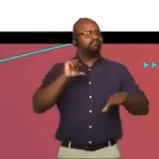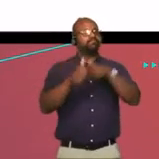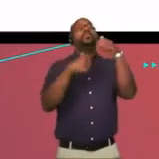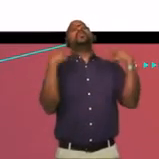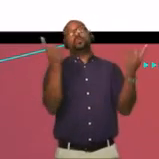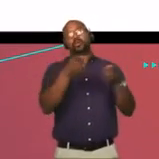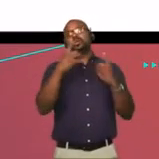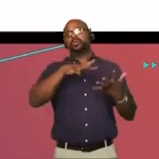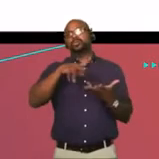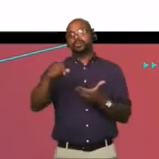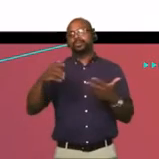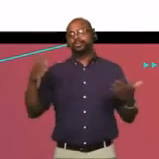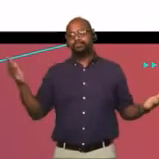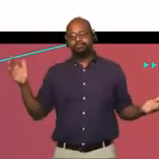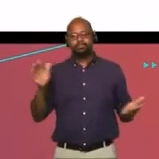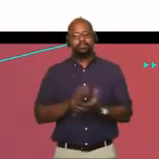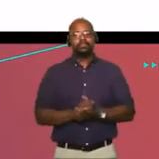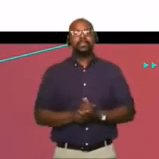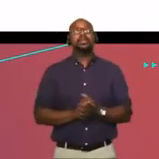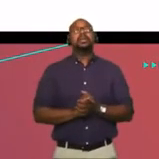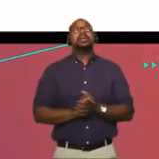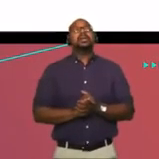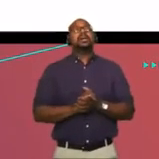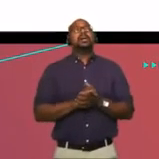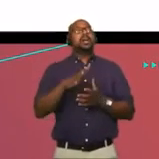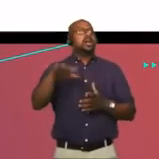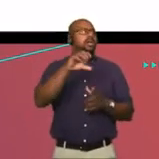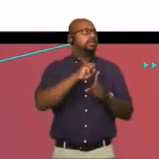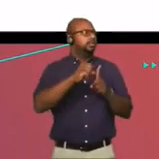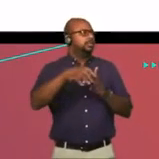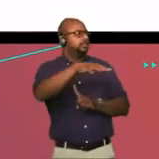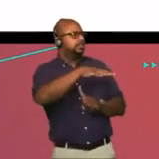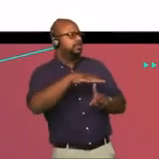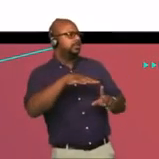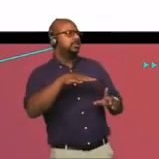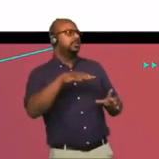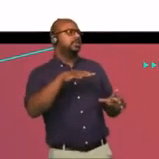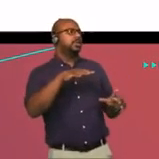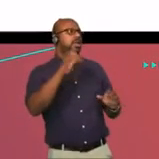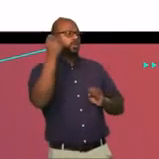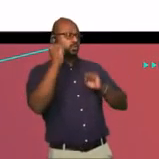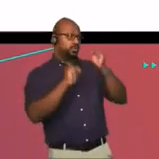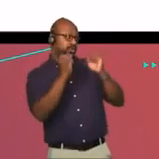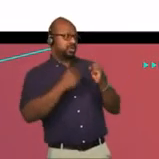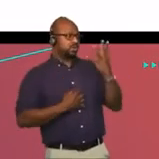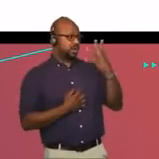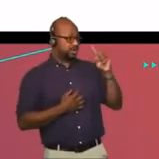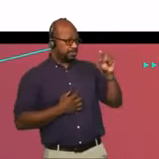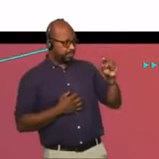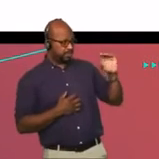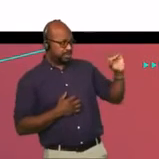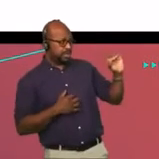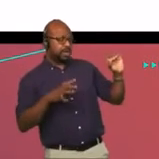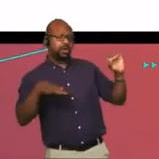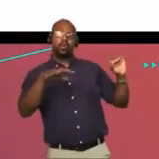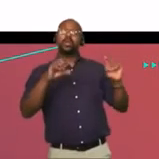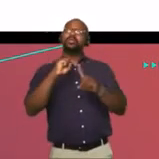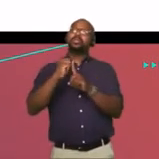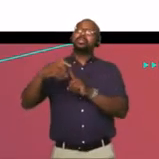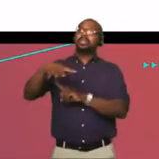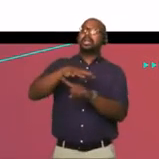assunto a associação da indústria 4.0 com a sociedade